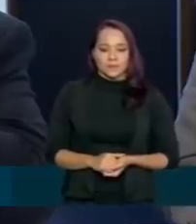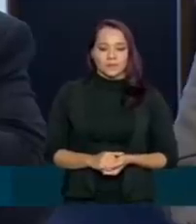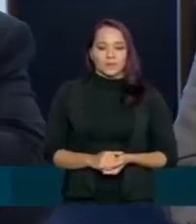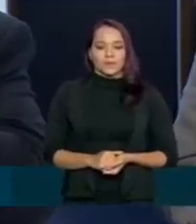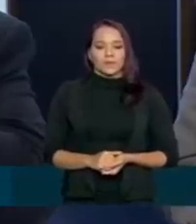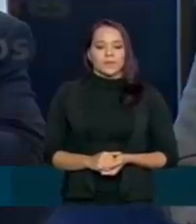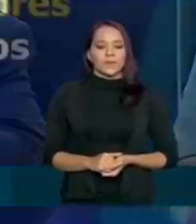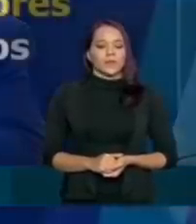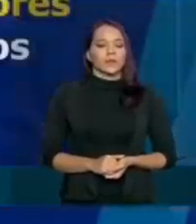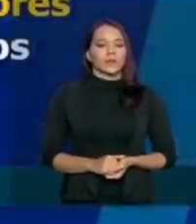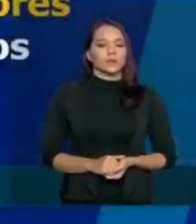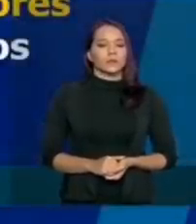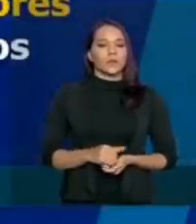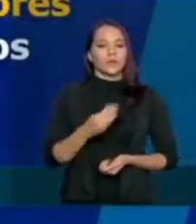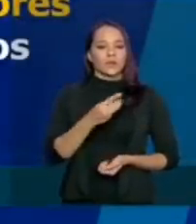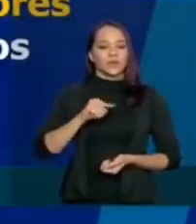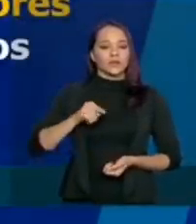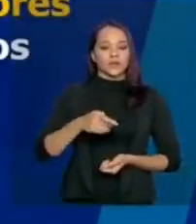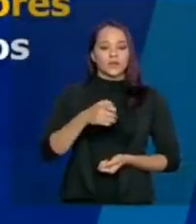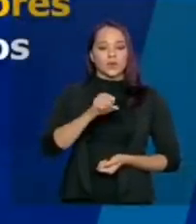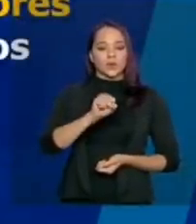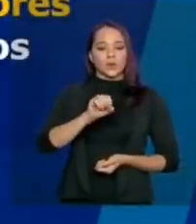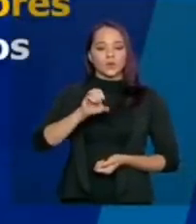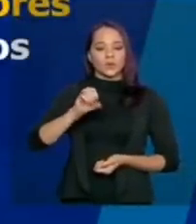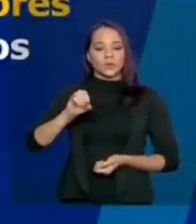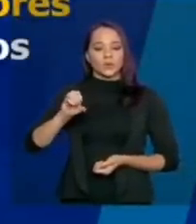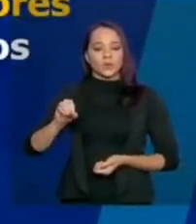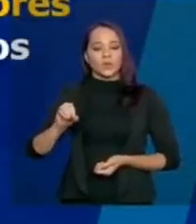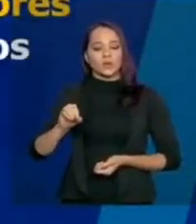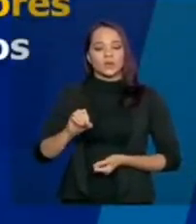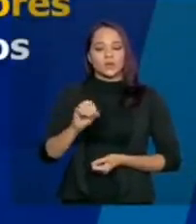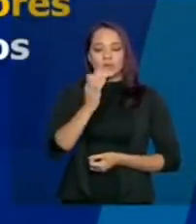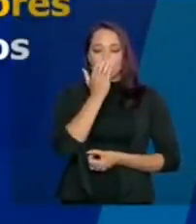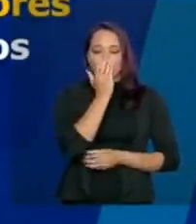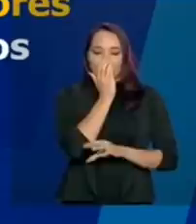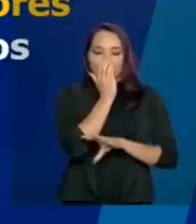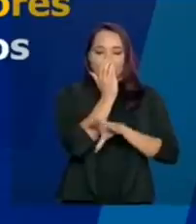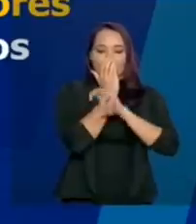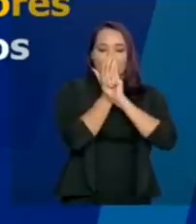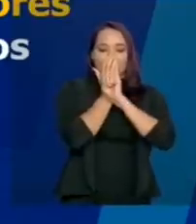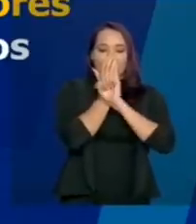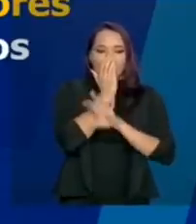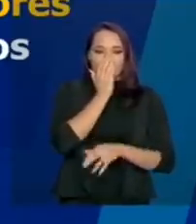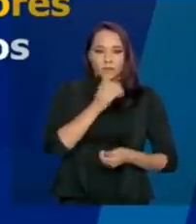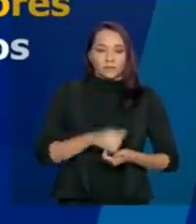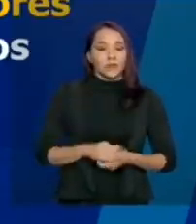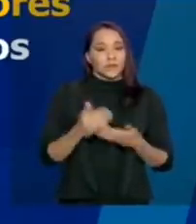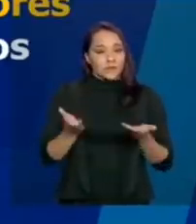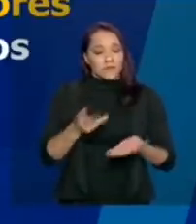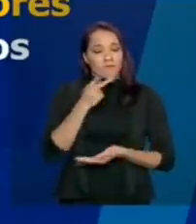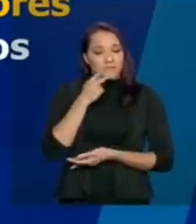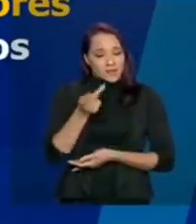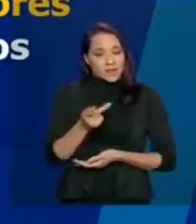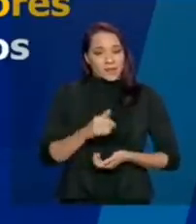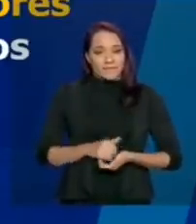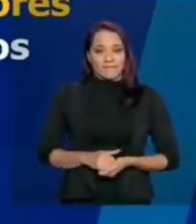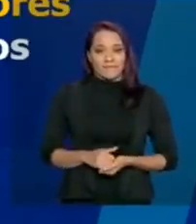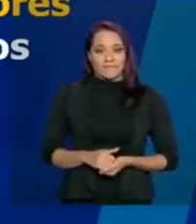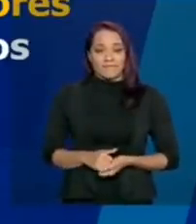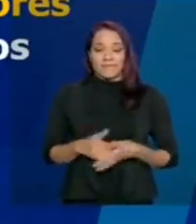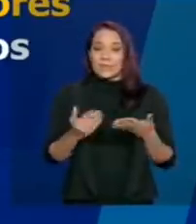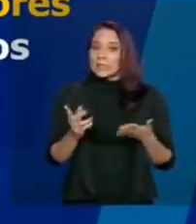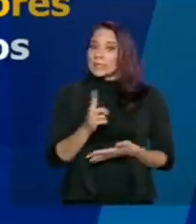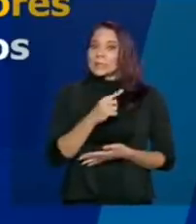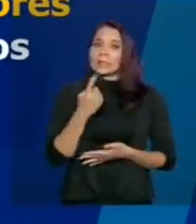Bem, 3.800 ventiladores. E sobre ventiladores, eu já falei que não